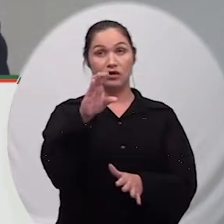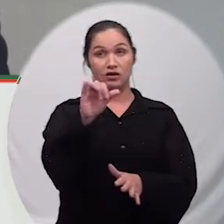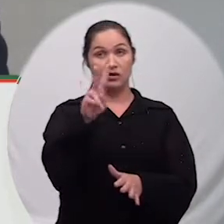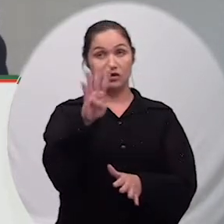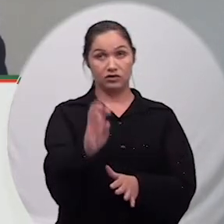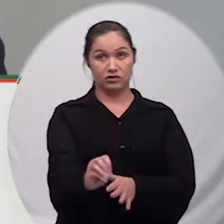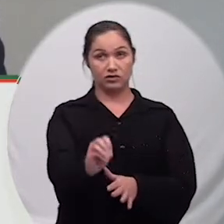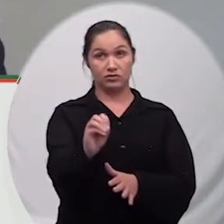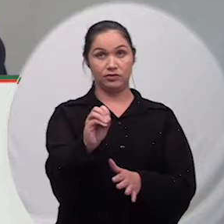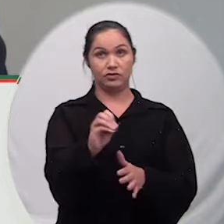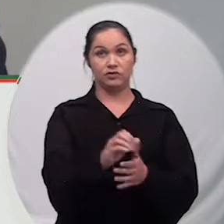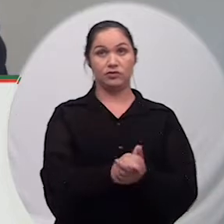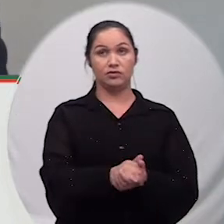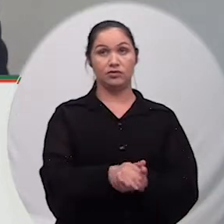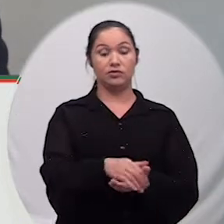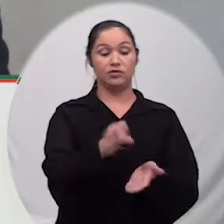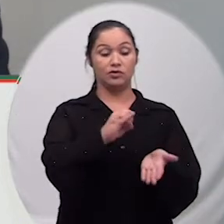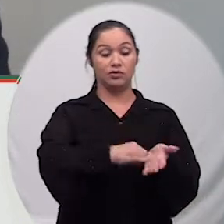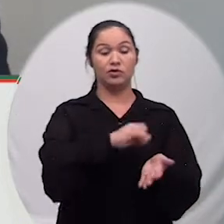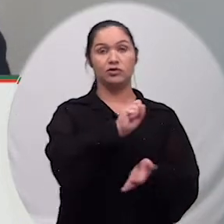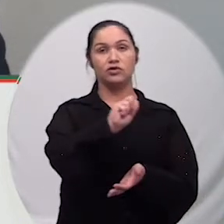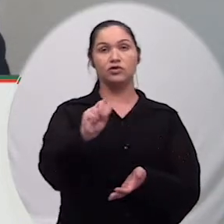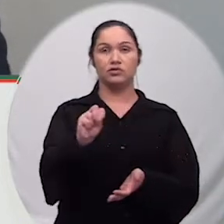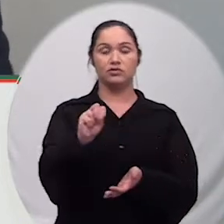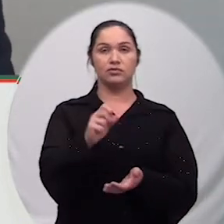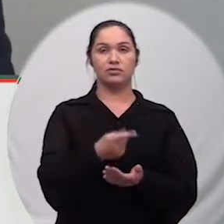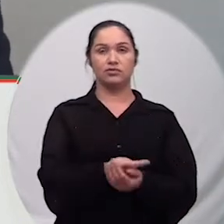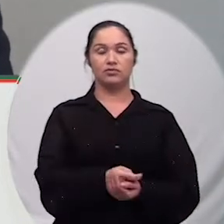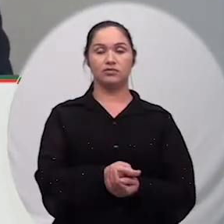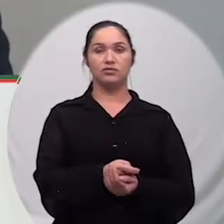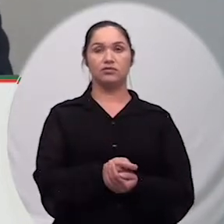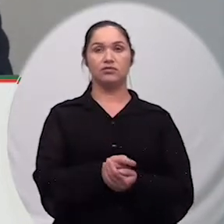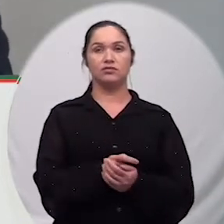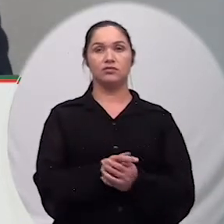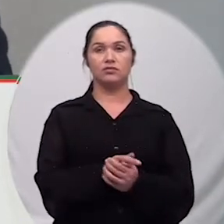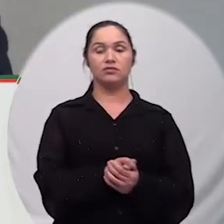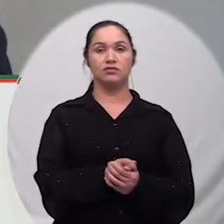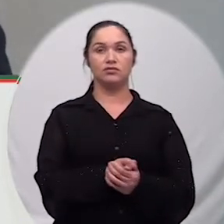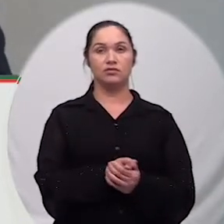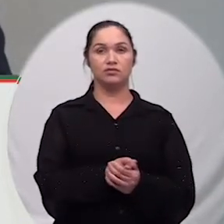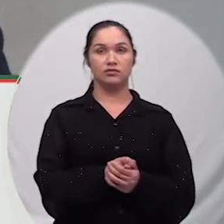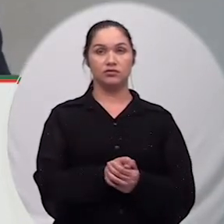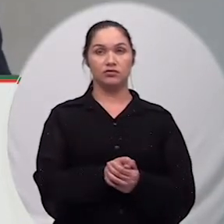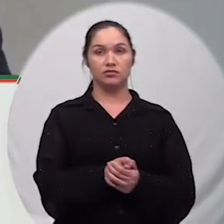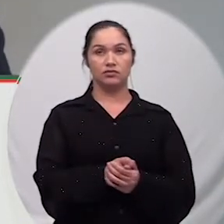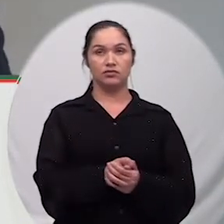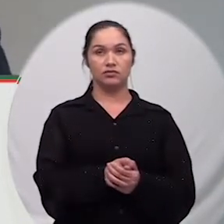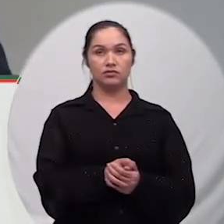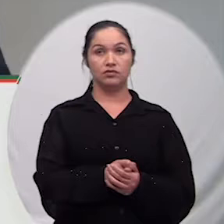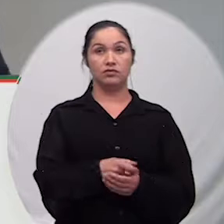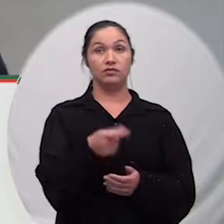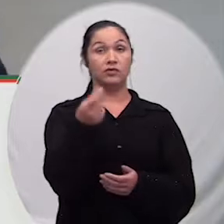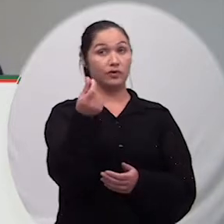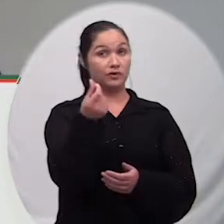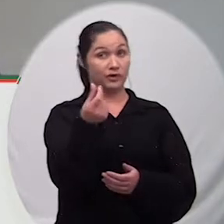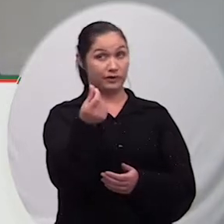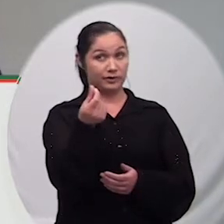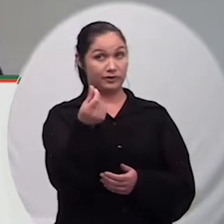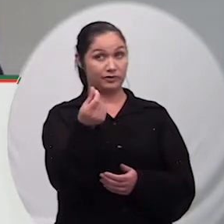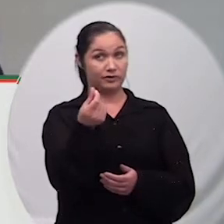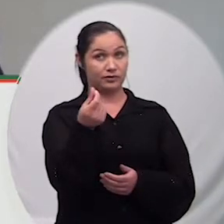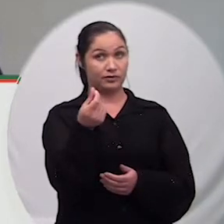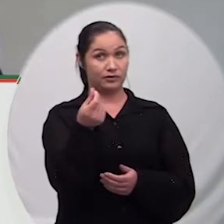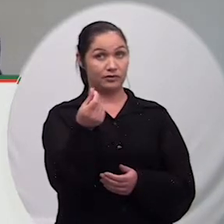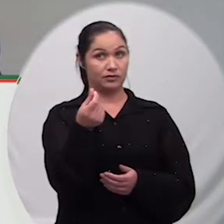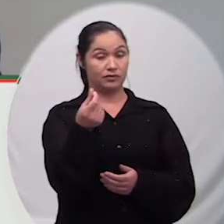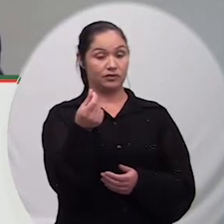complementares de ISS, devido sobre imposto de serviços, né, prestados, cujo valor não